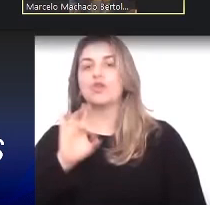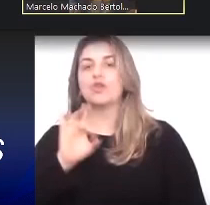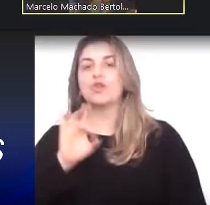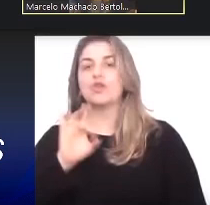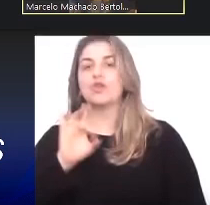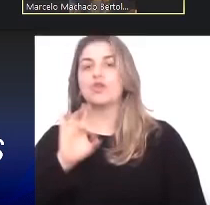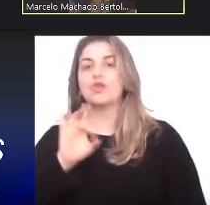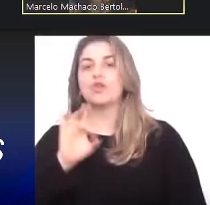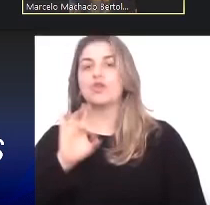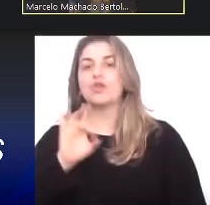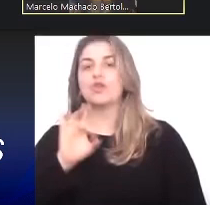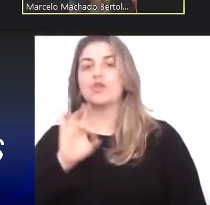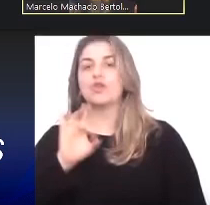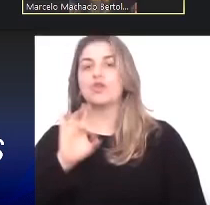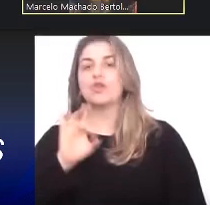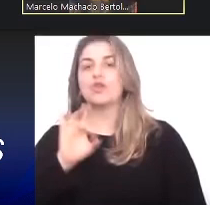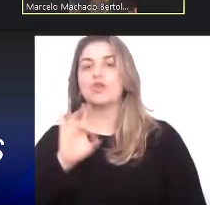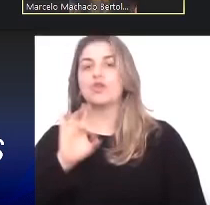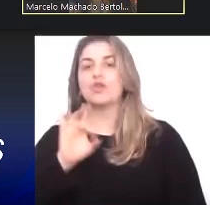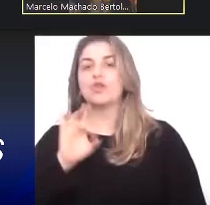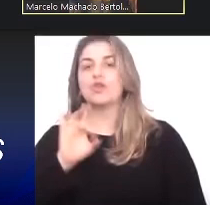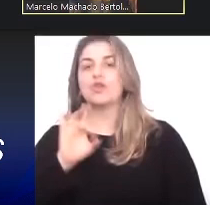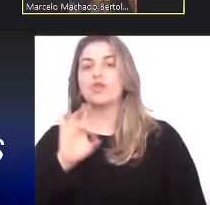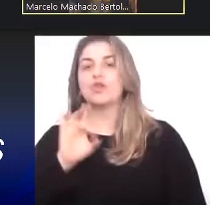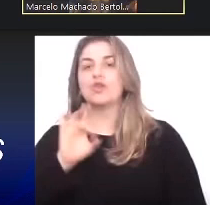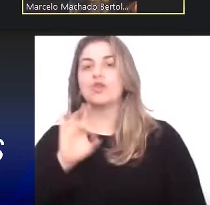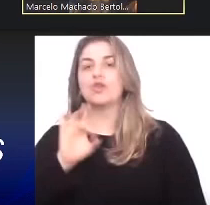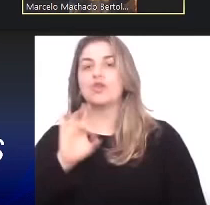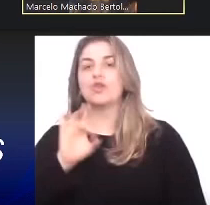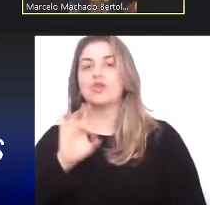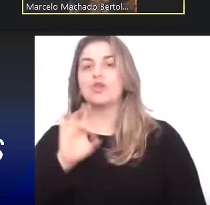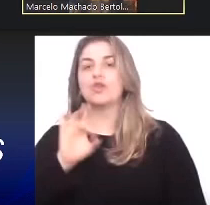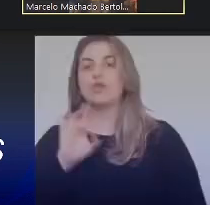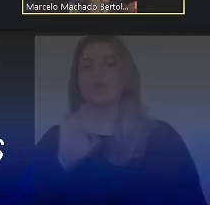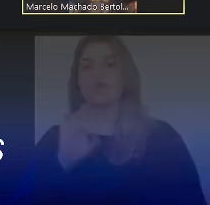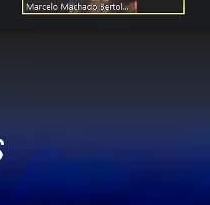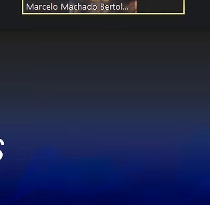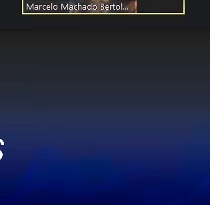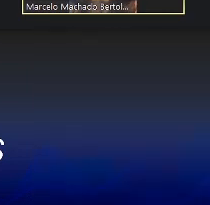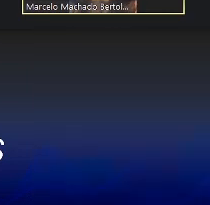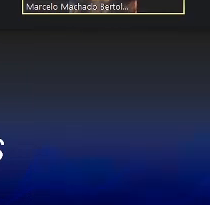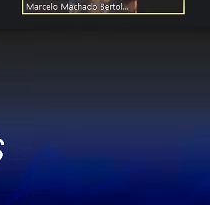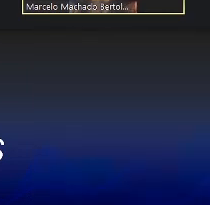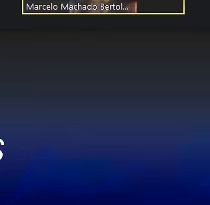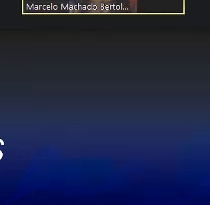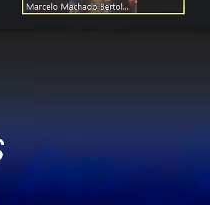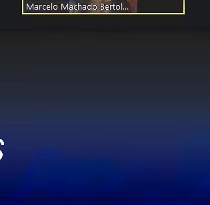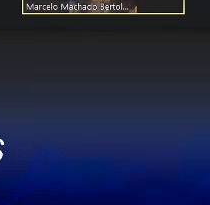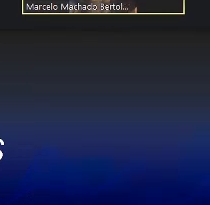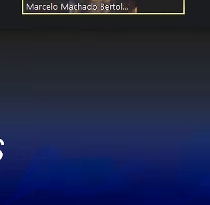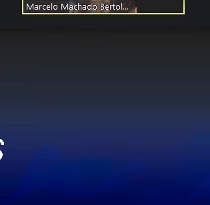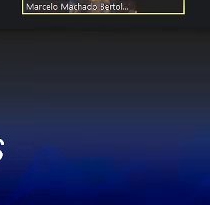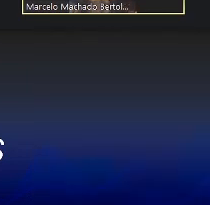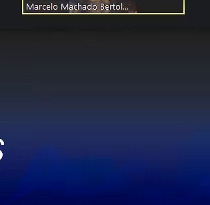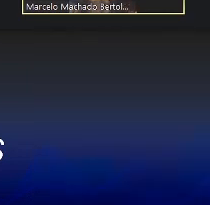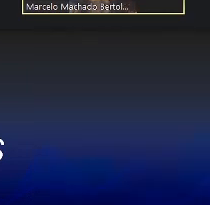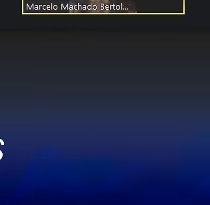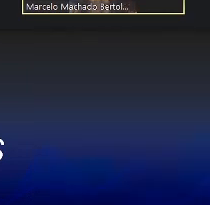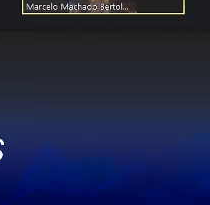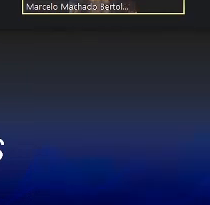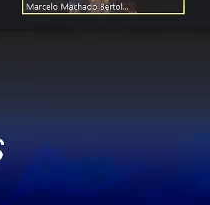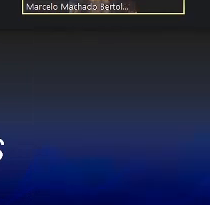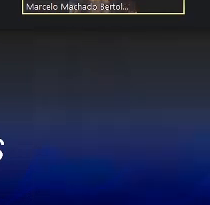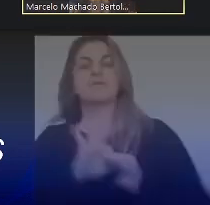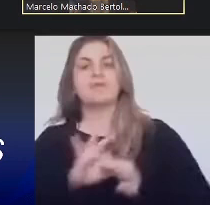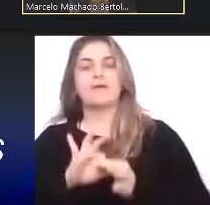algo diferente apenas se todos andarem juntos. A solução,